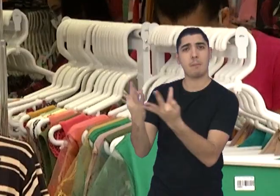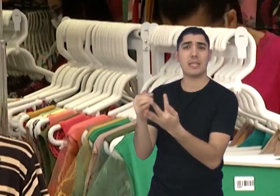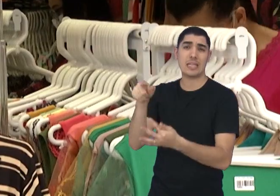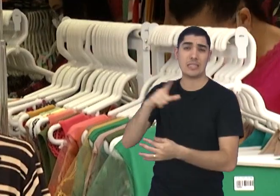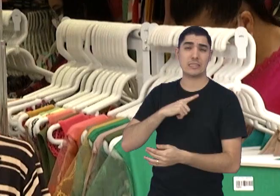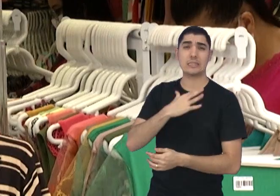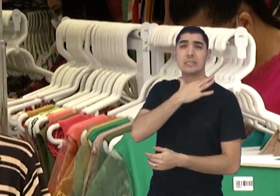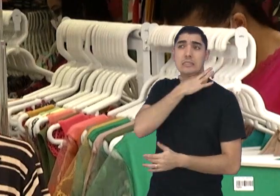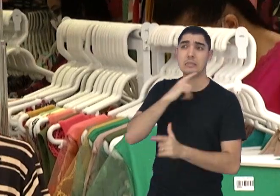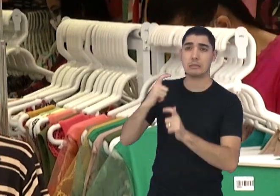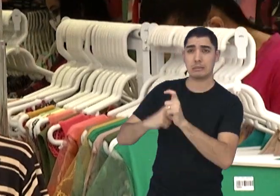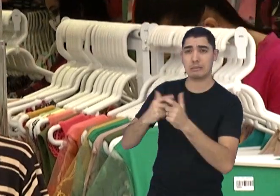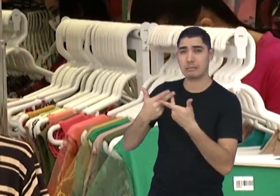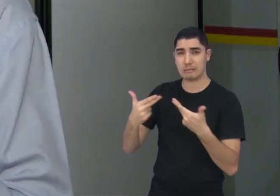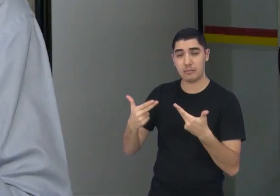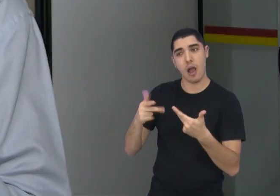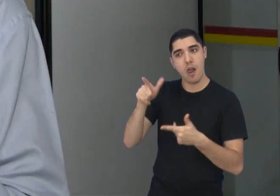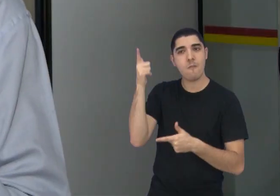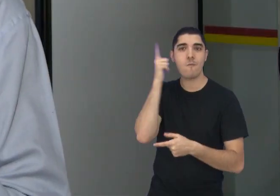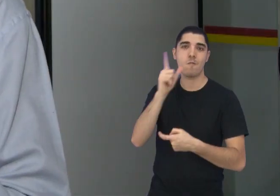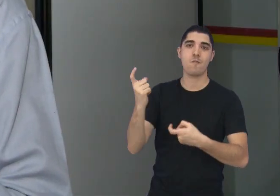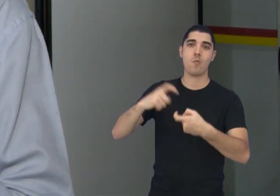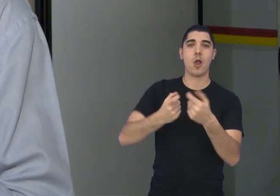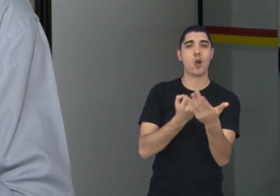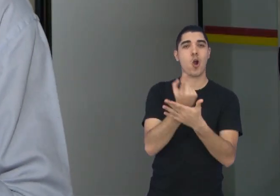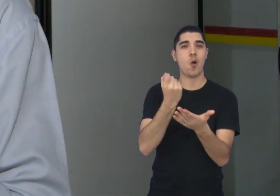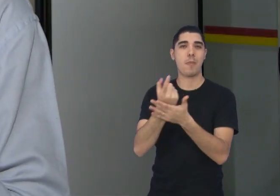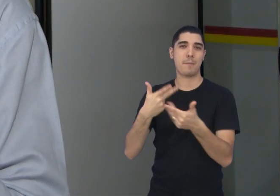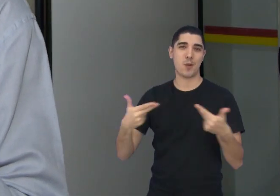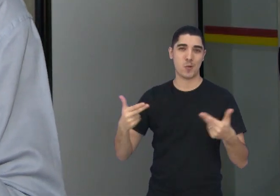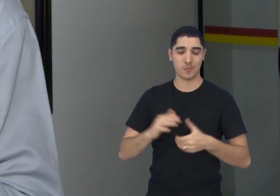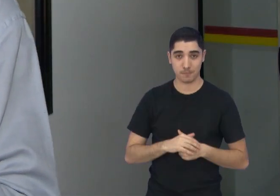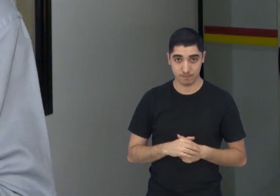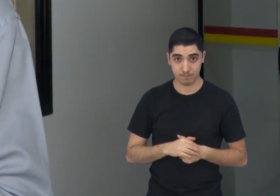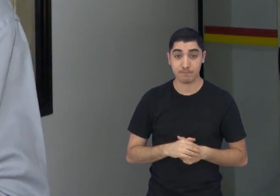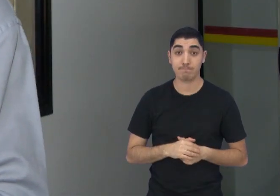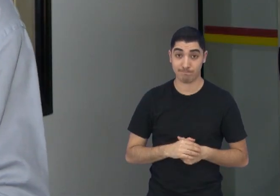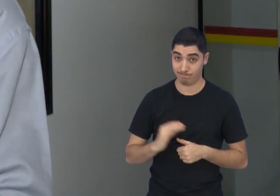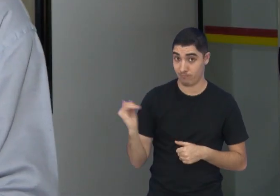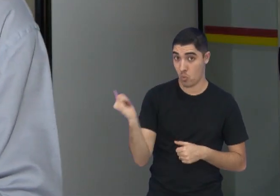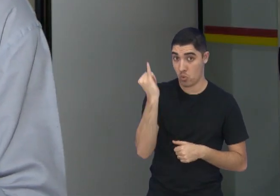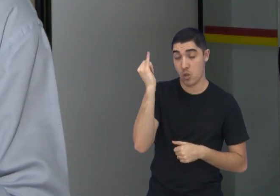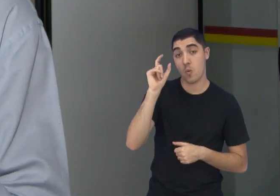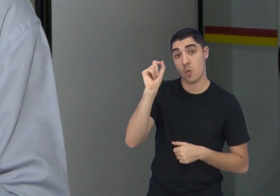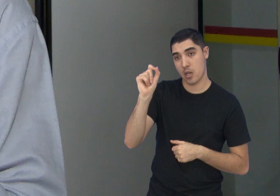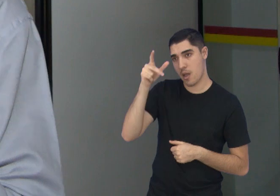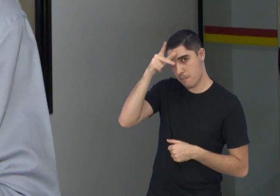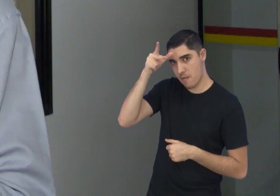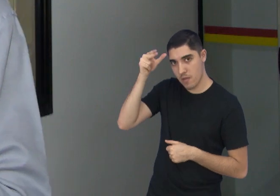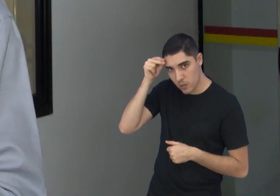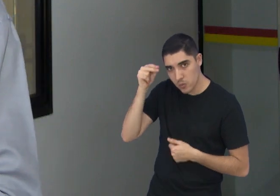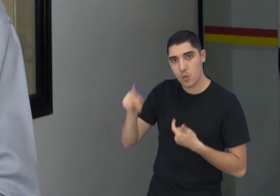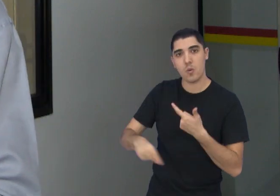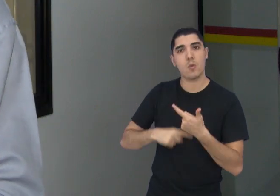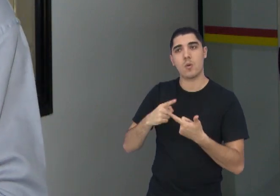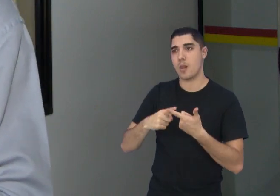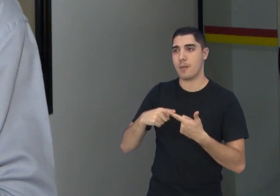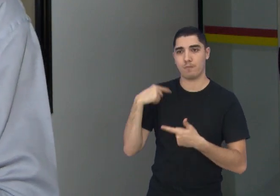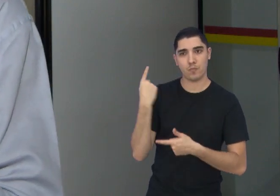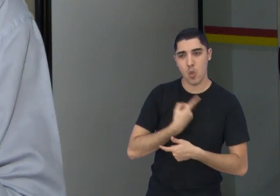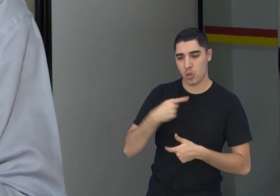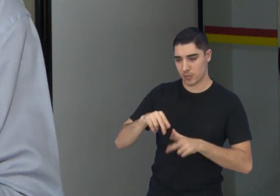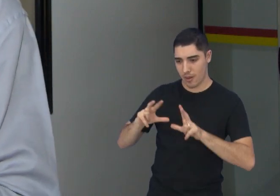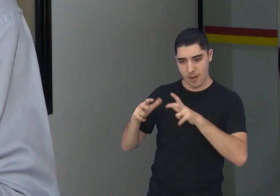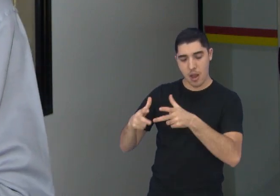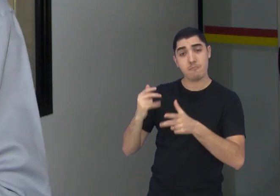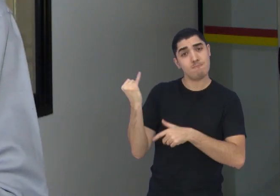a retomar o poder de compra. É fundamental, né? O poder público ele tem o caminho de resolver e abrir mutirões,